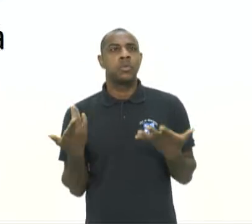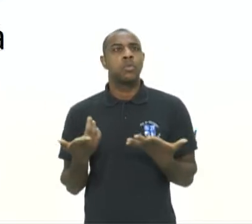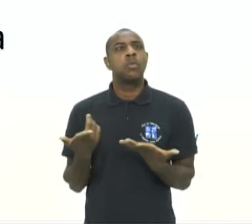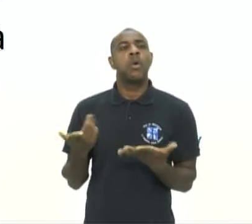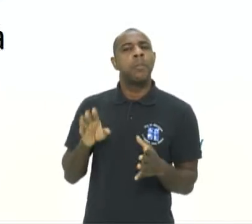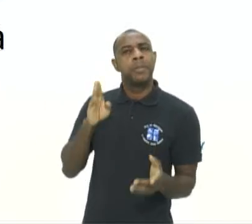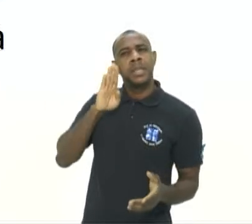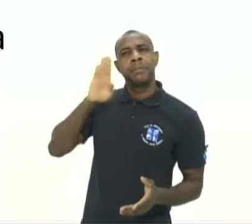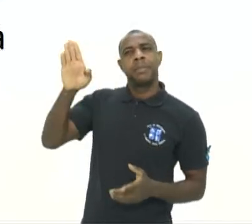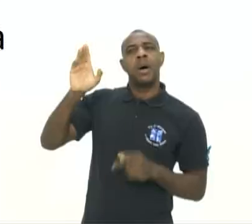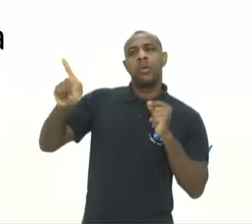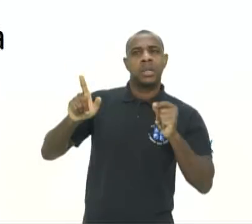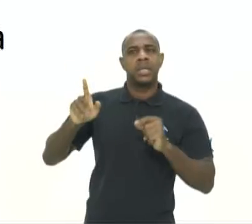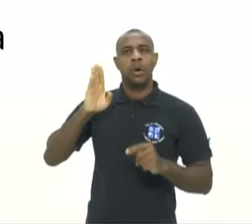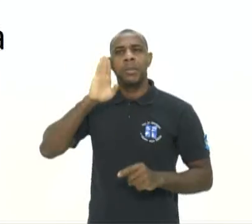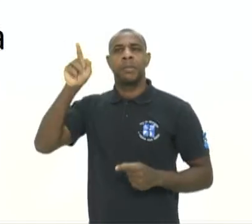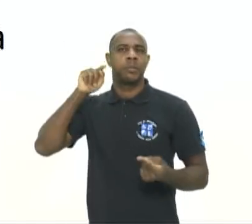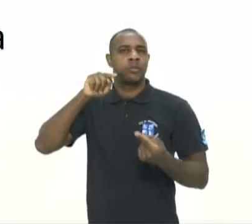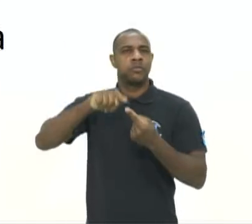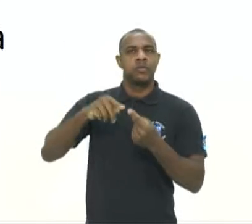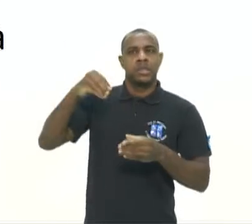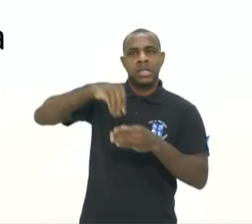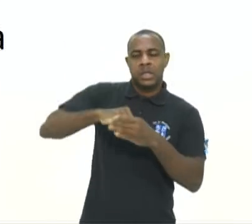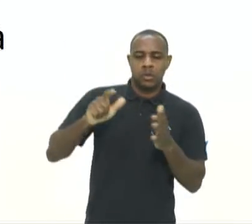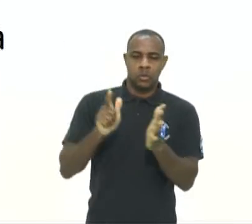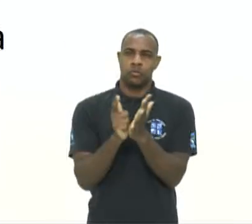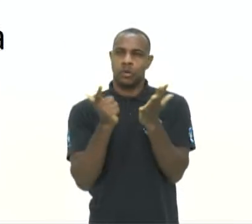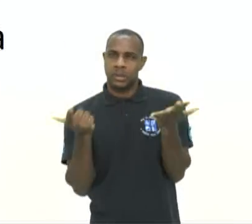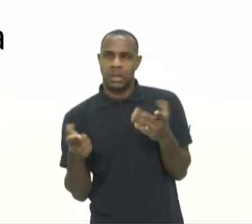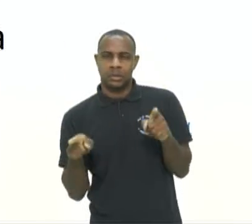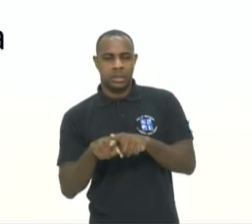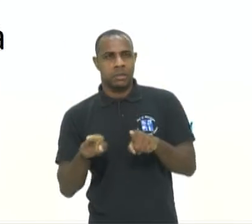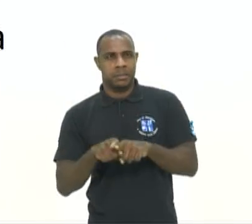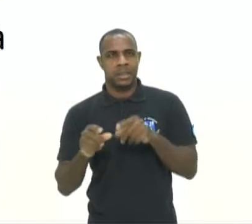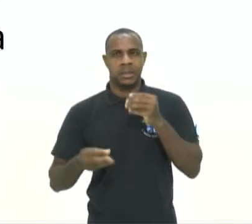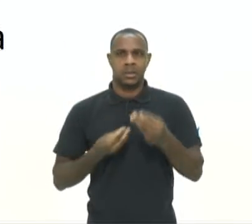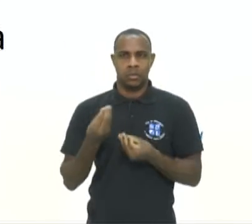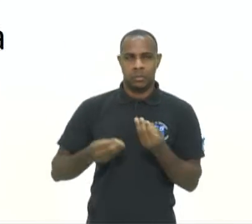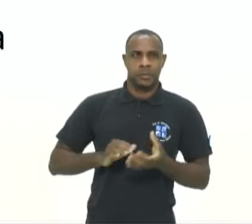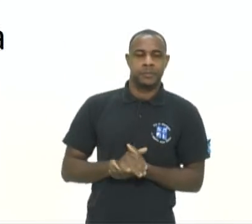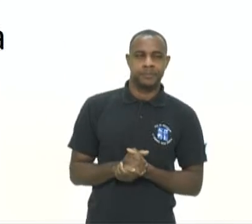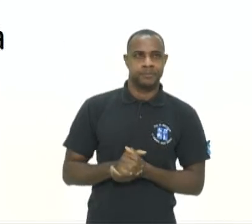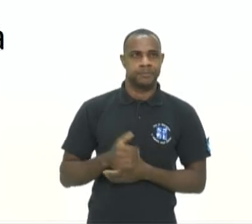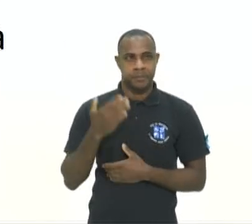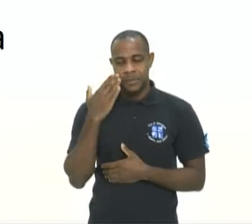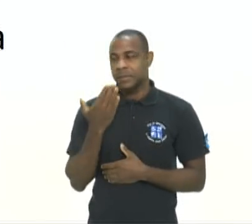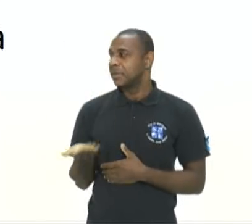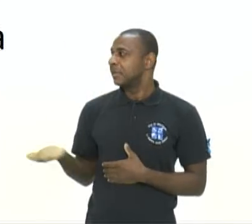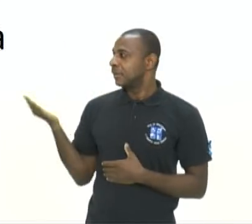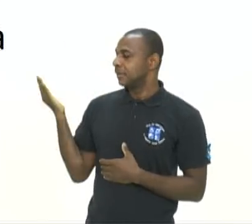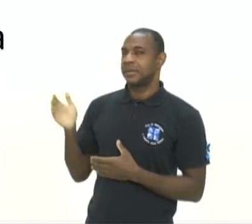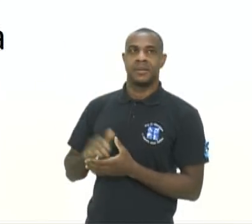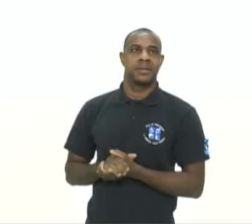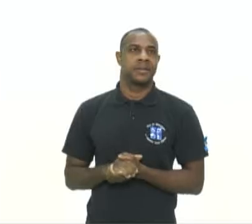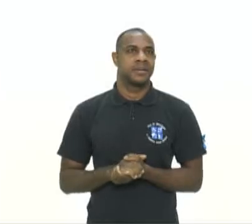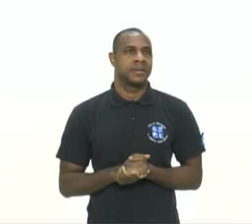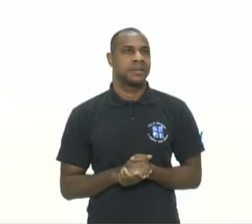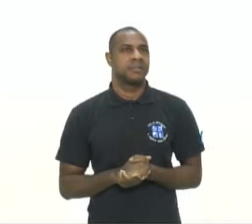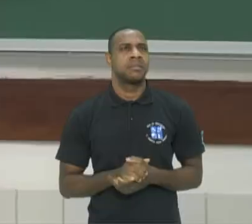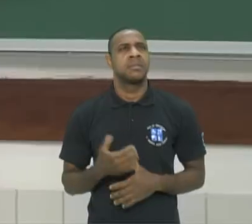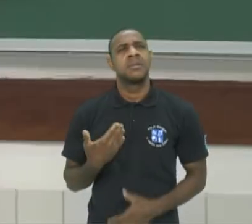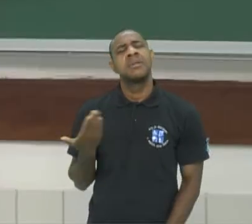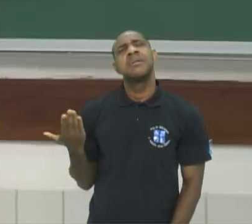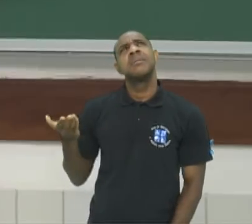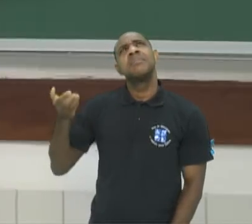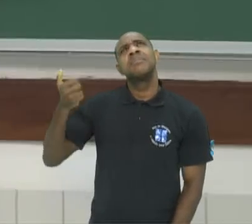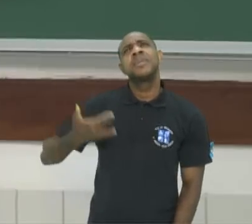jornal ao selecionar as informações que comporão sua primeira página diária. Bom, quando nós